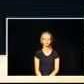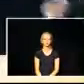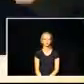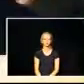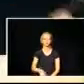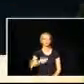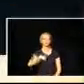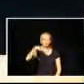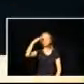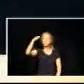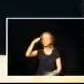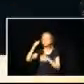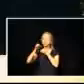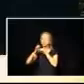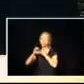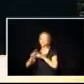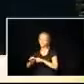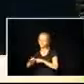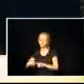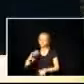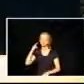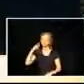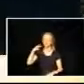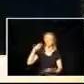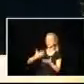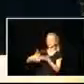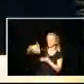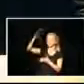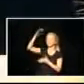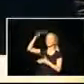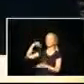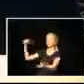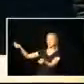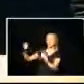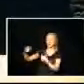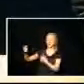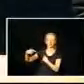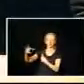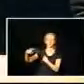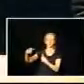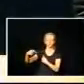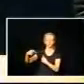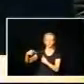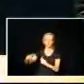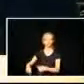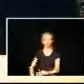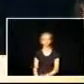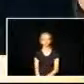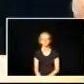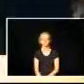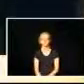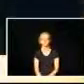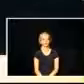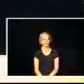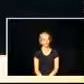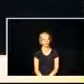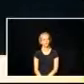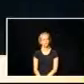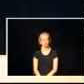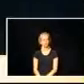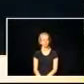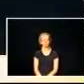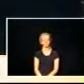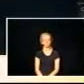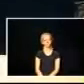né, daquilo que foram acusados lá atrás. Né? Eu vejo aqui o vereador Carlos Peixoto, o vereador professor Jefferson, a vereadora